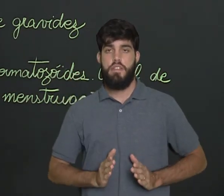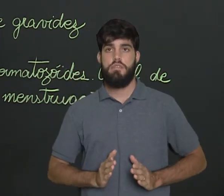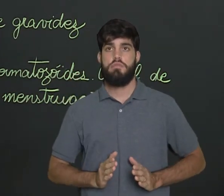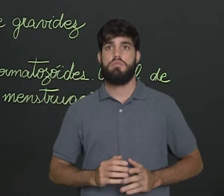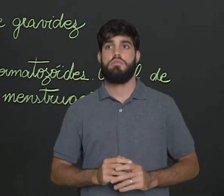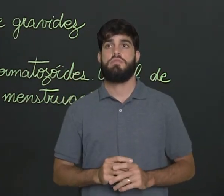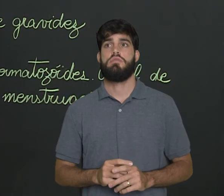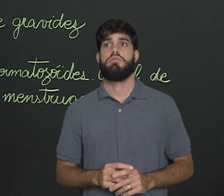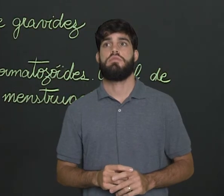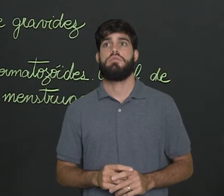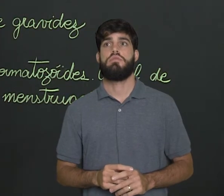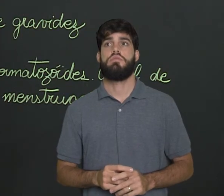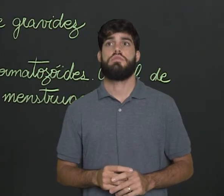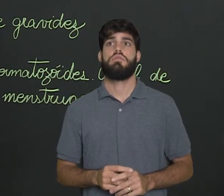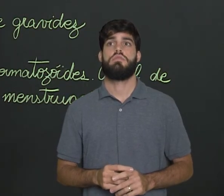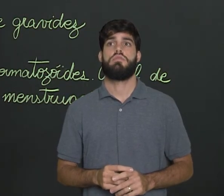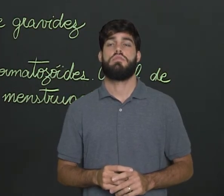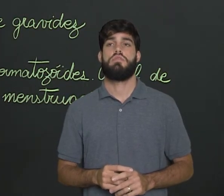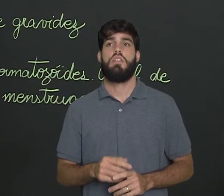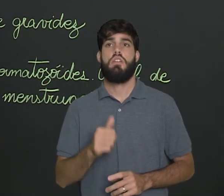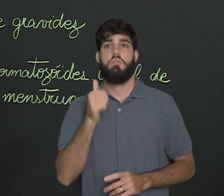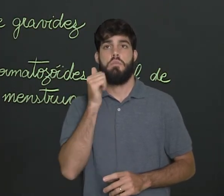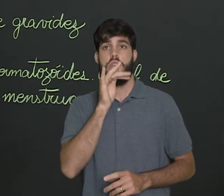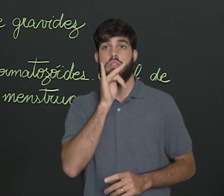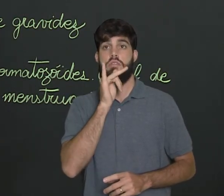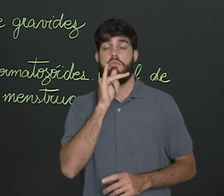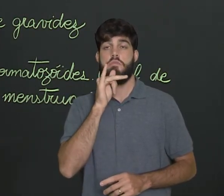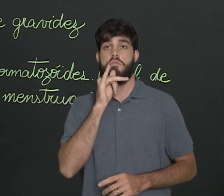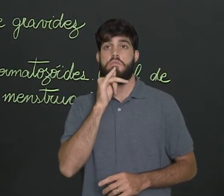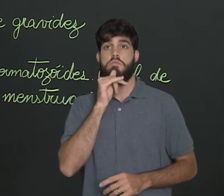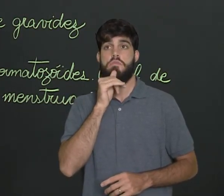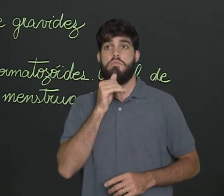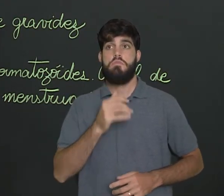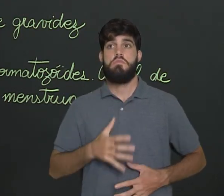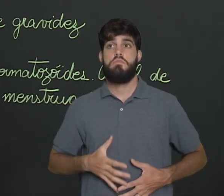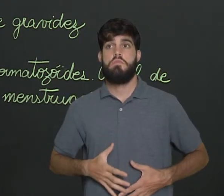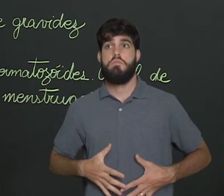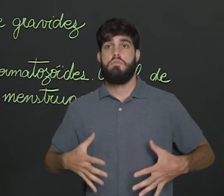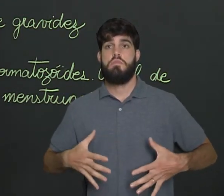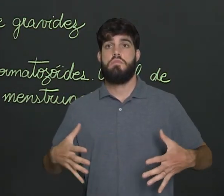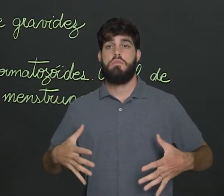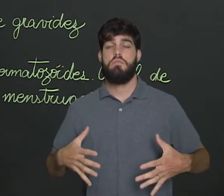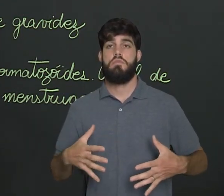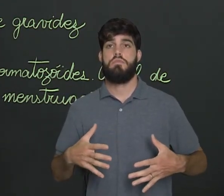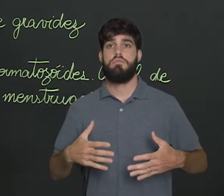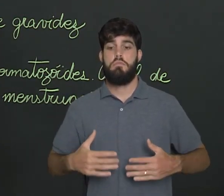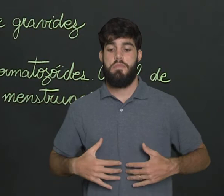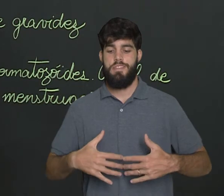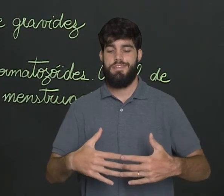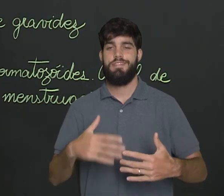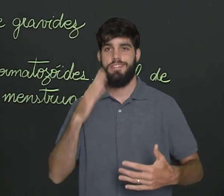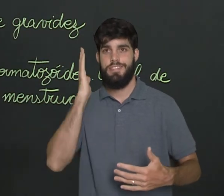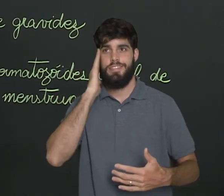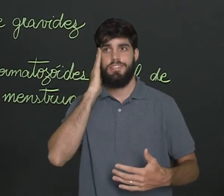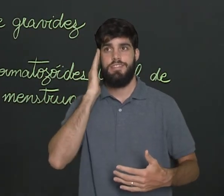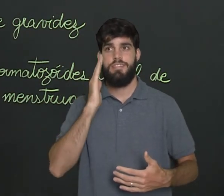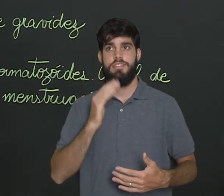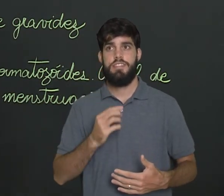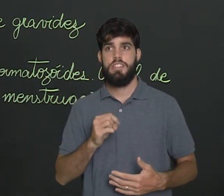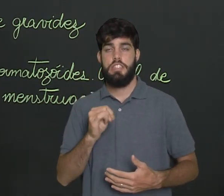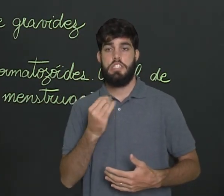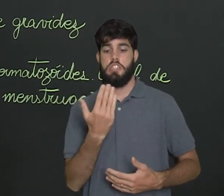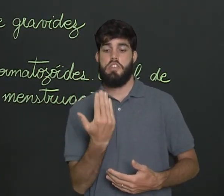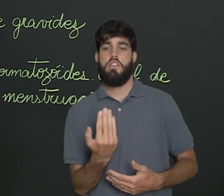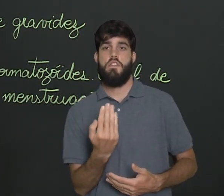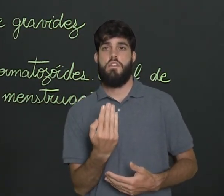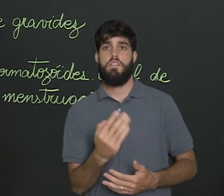está virado para frente, então ele está lá dentro, mas virado para frente. Para no caso de uma gravidez, ele vai crescer e inchar para